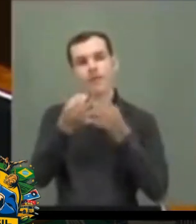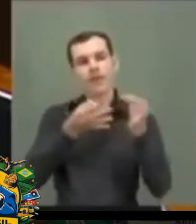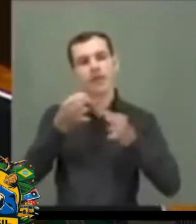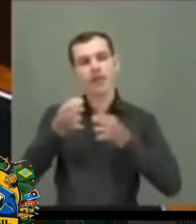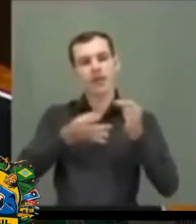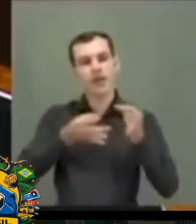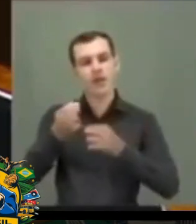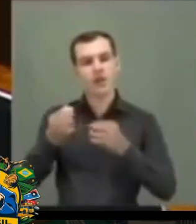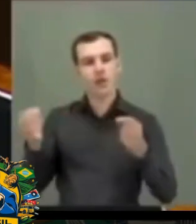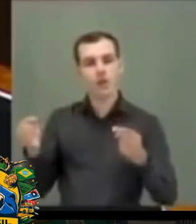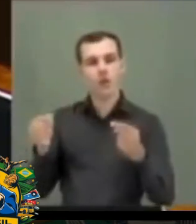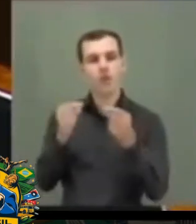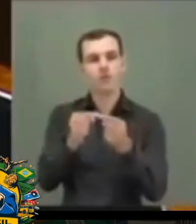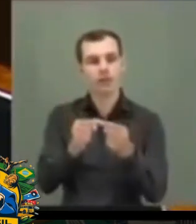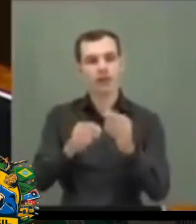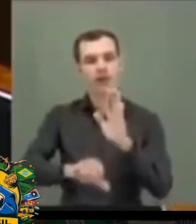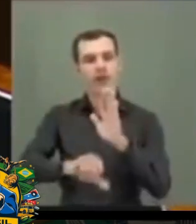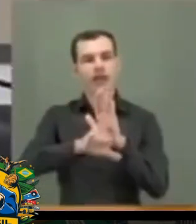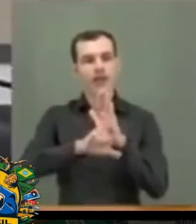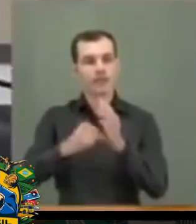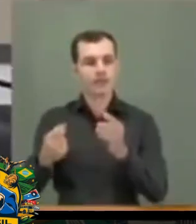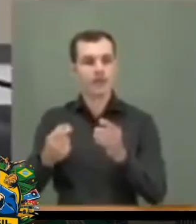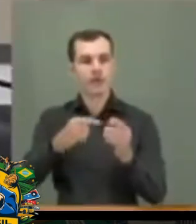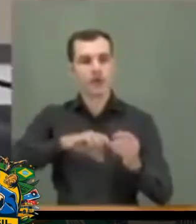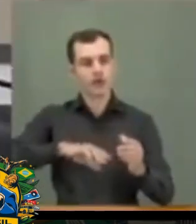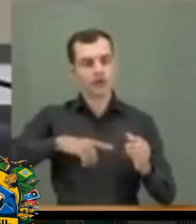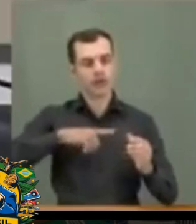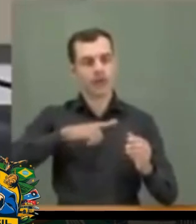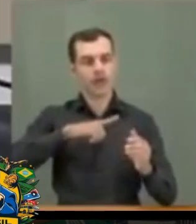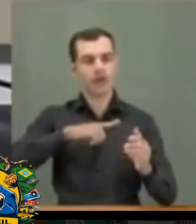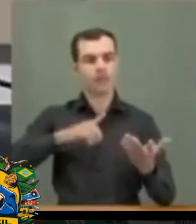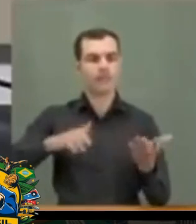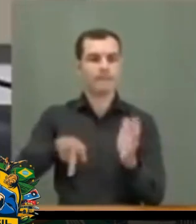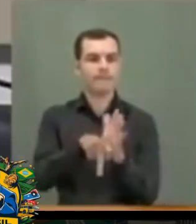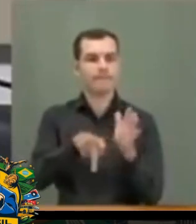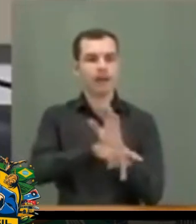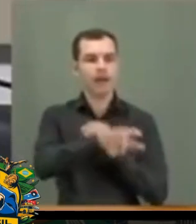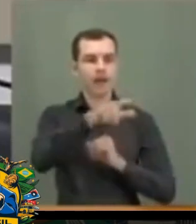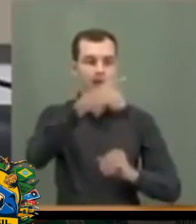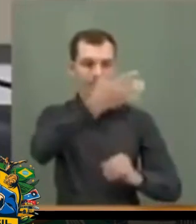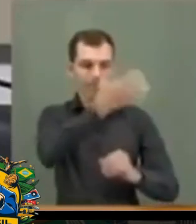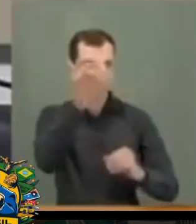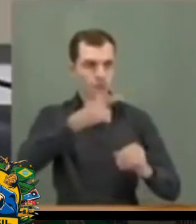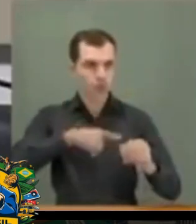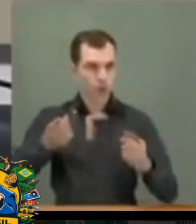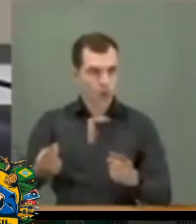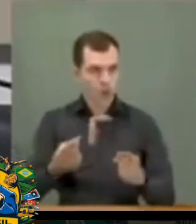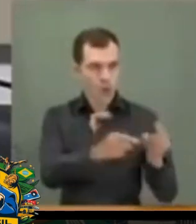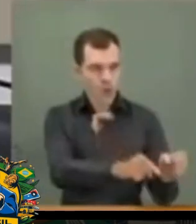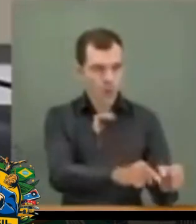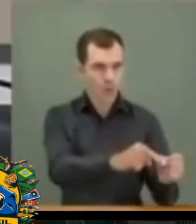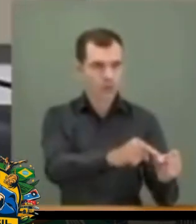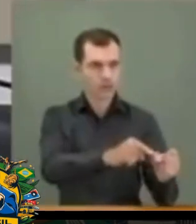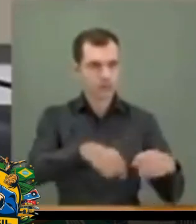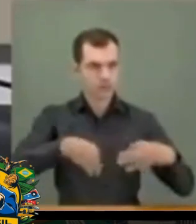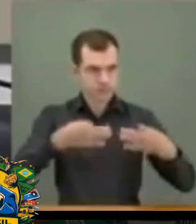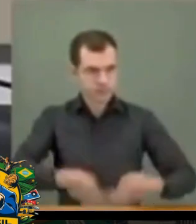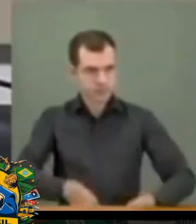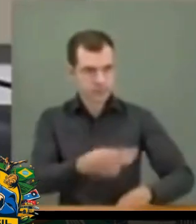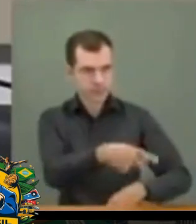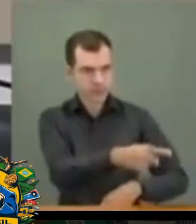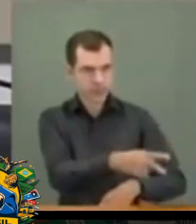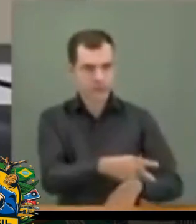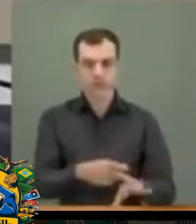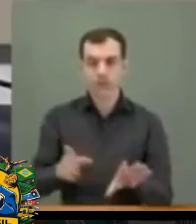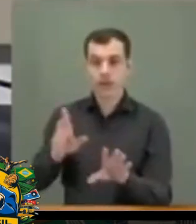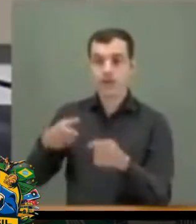como crimes contra a honra. Sim, passou num setor de análise da coordenação. O senhor entende que a Polícia Federal deve de ofício cuidar desse assunto? Não, eu não estou falando do crime contra a